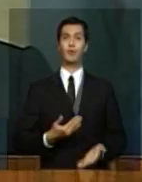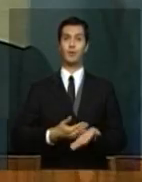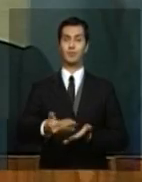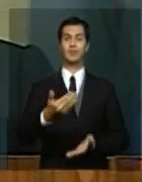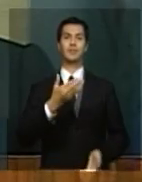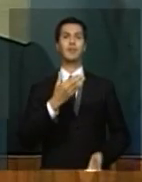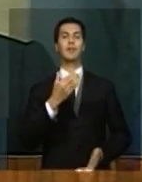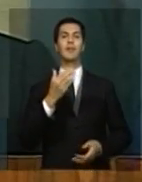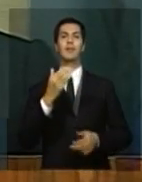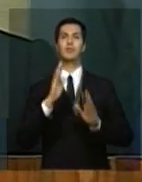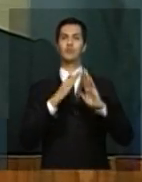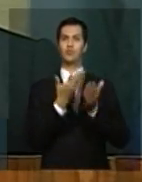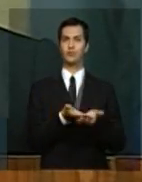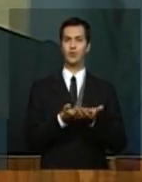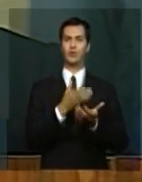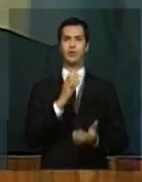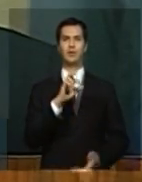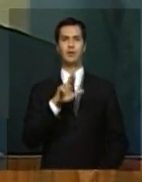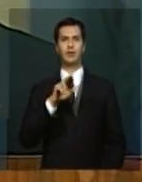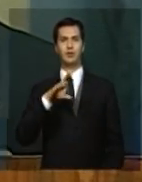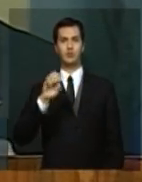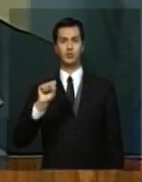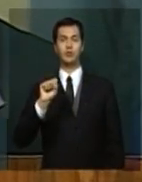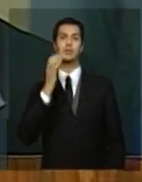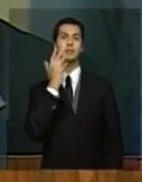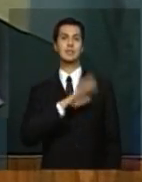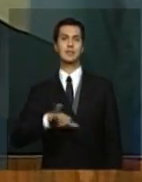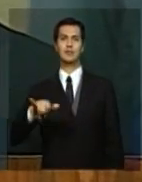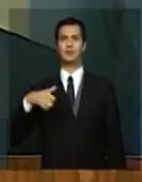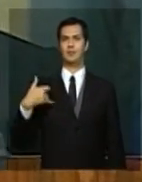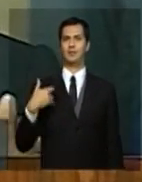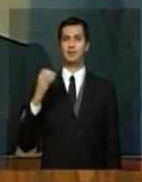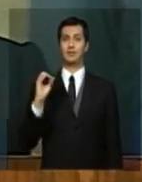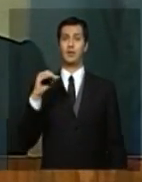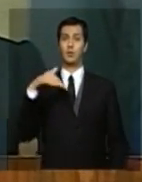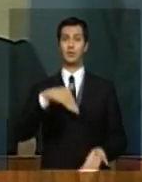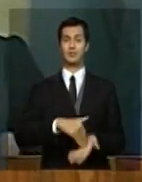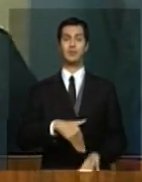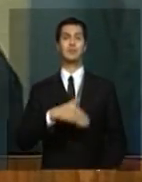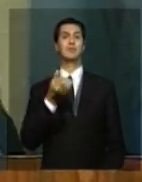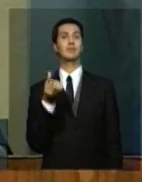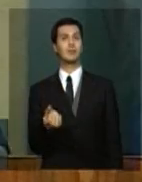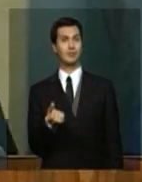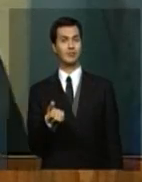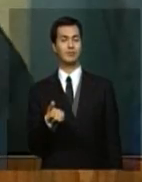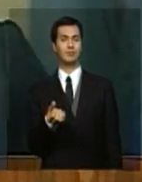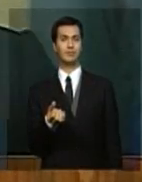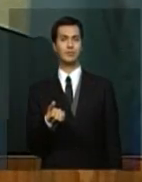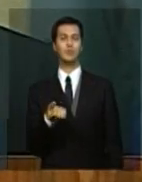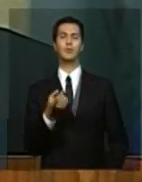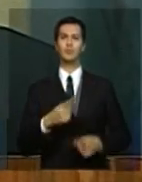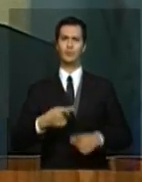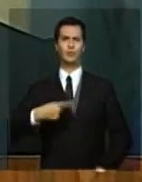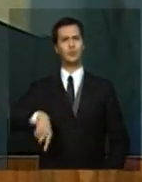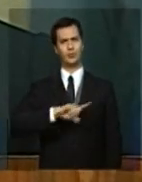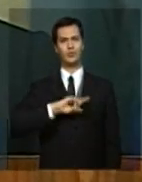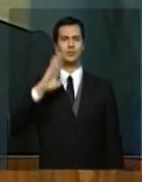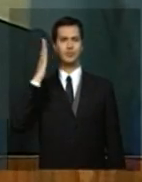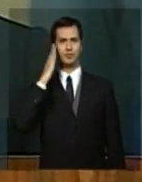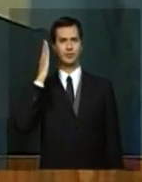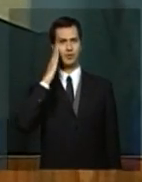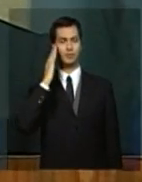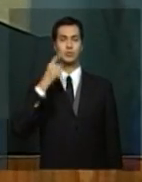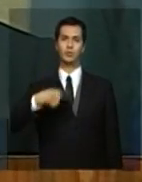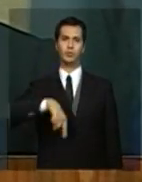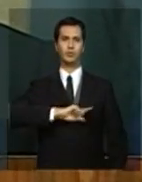anos que não porque todos nós sabemos Todos nós somos da área da Educação que